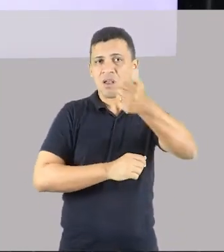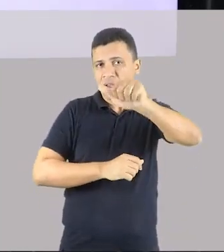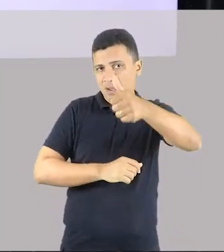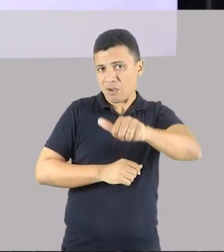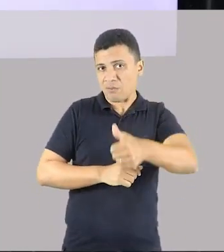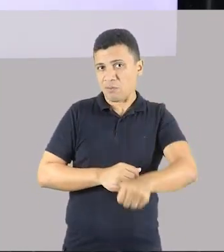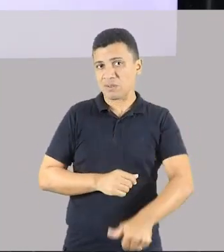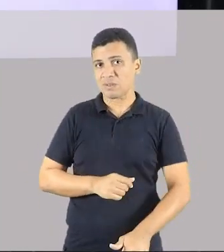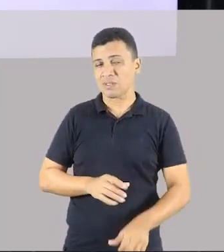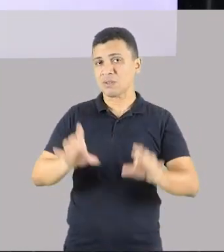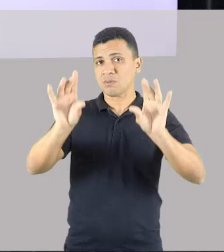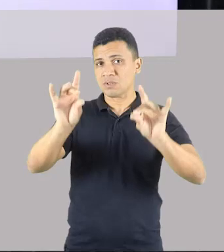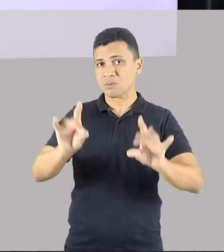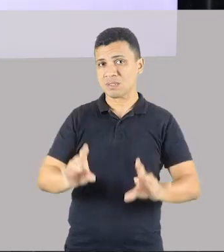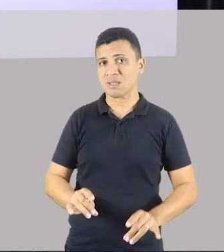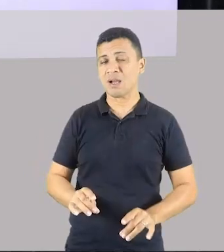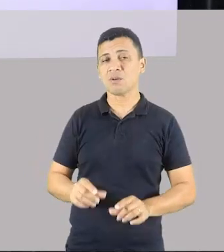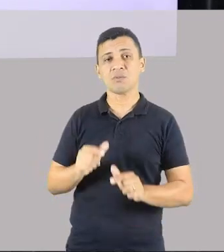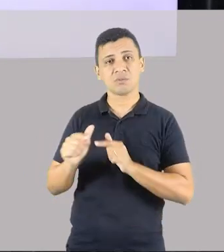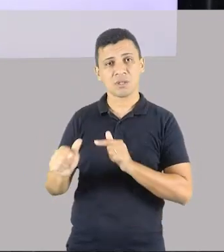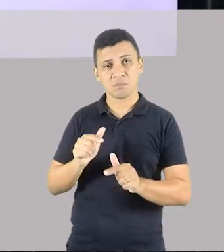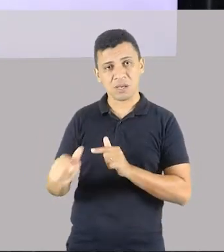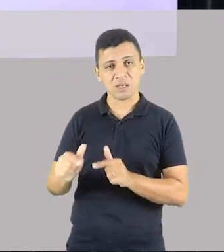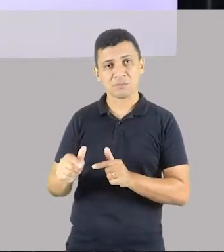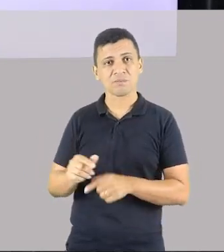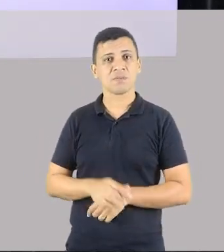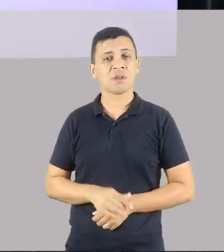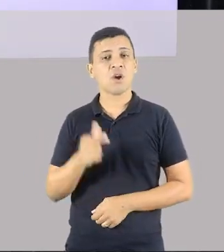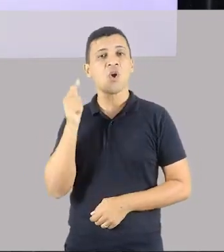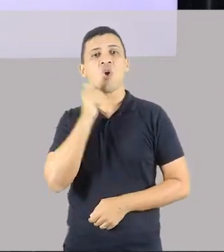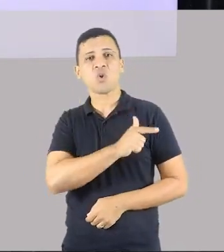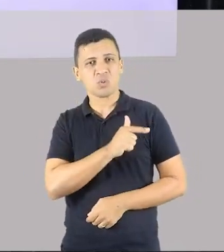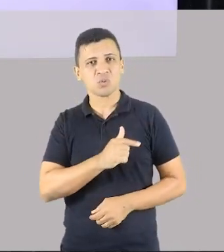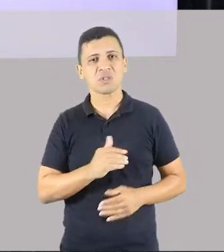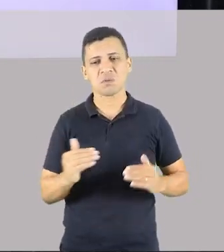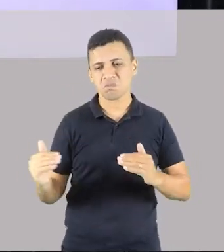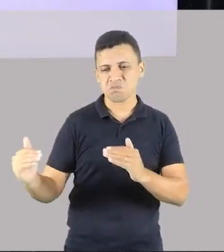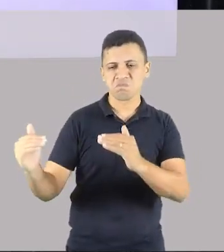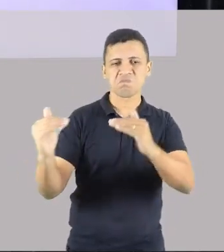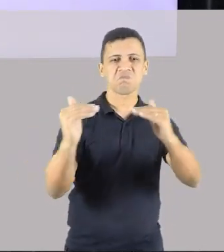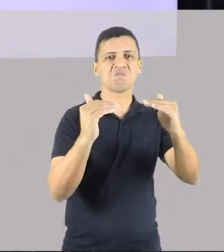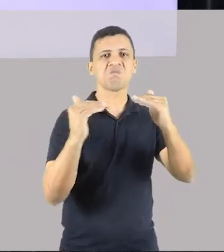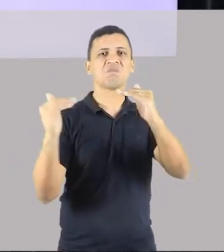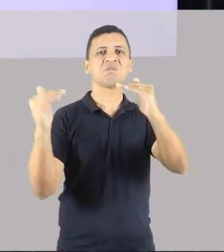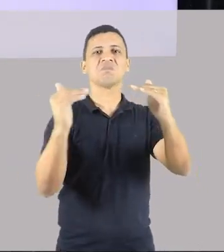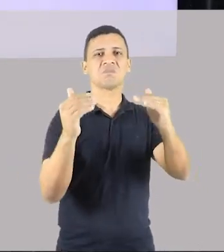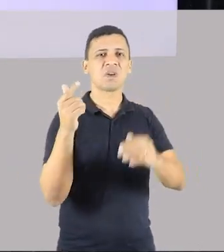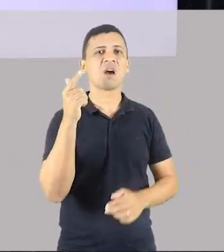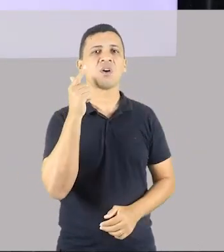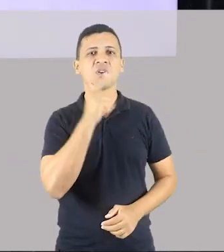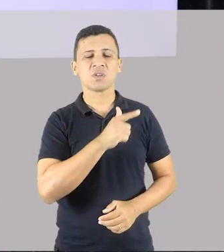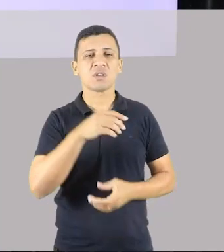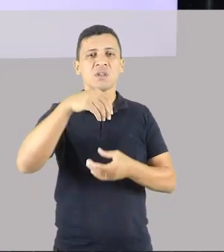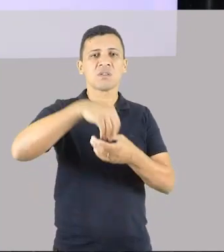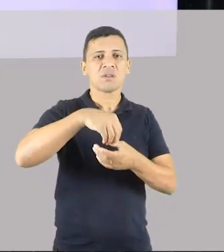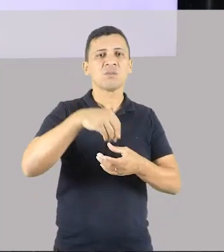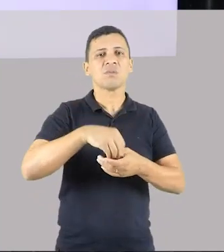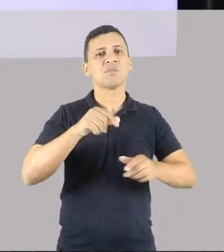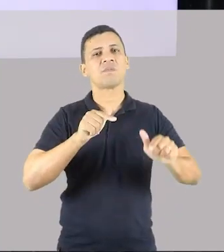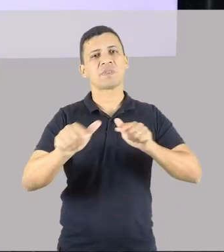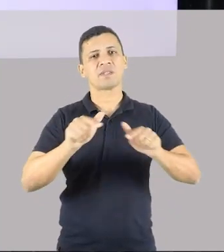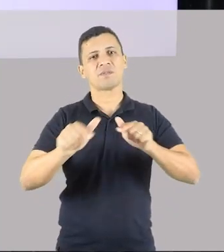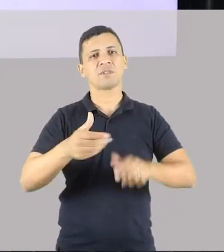avaliação especial de desempenho, ingressou na estabilidade, assumiu a estabilidade no serviço